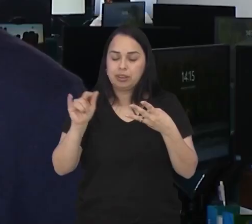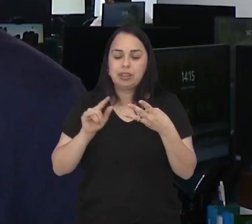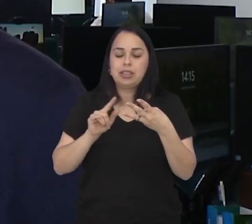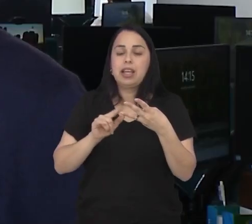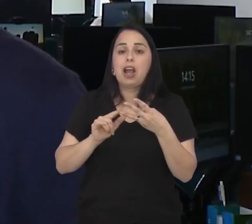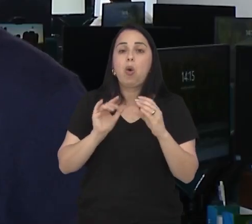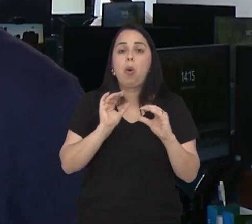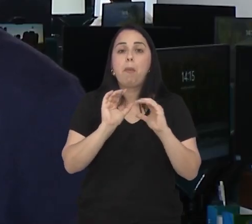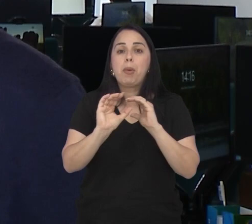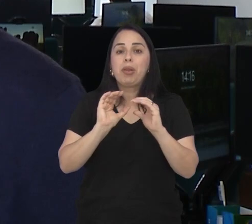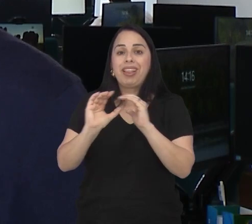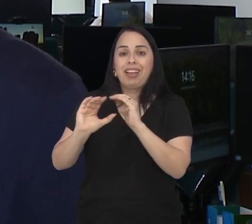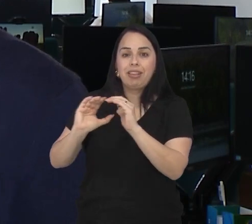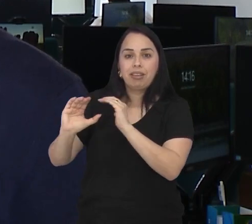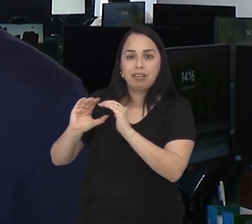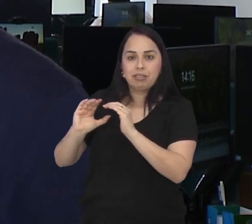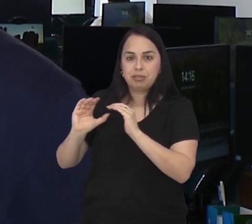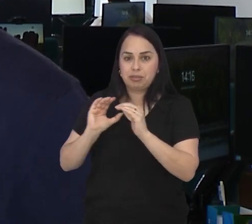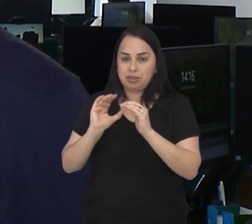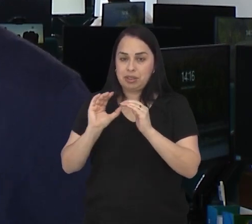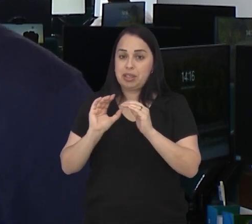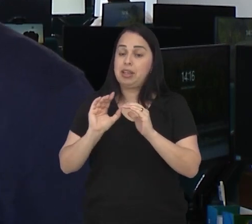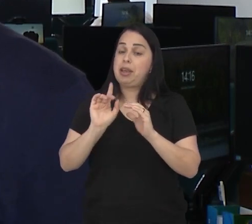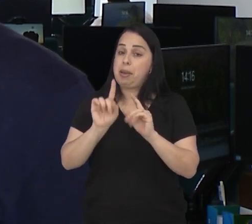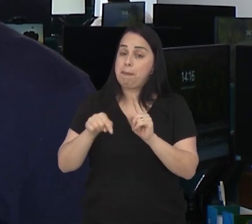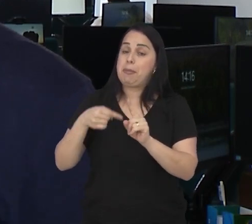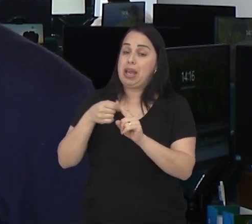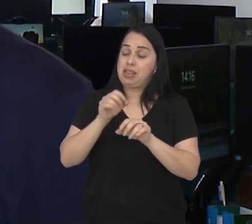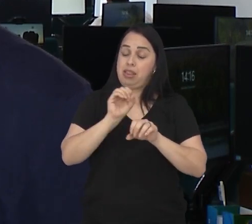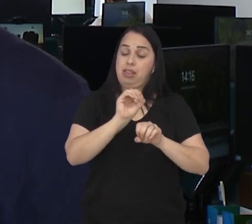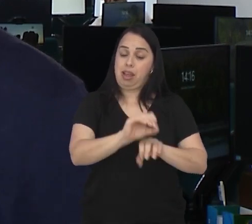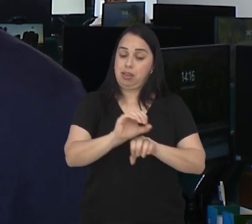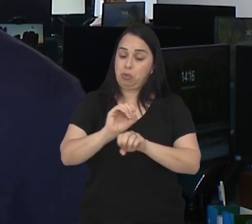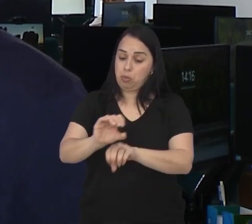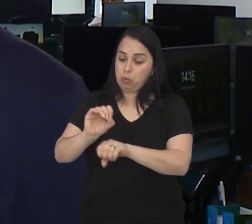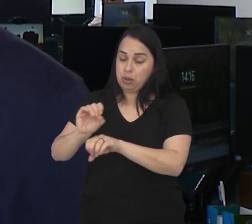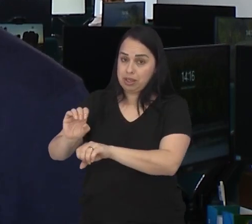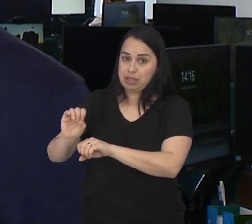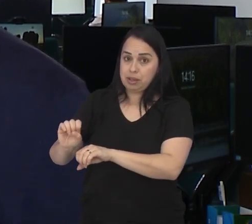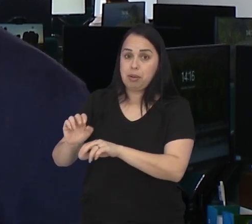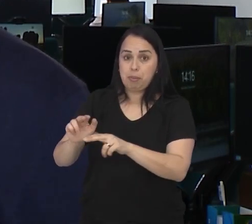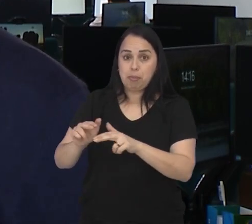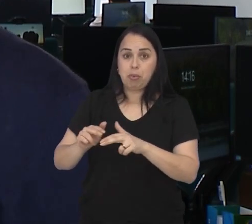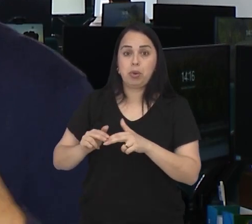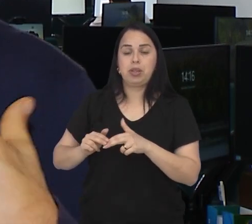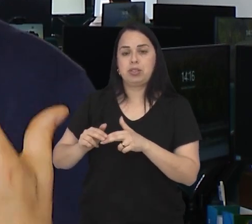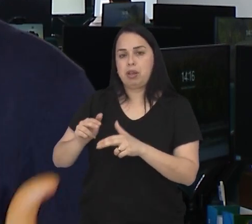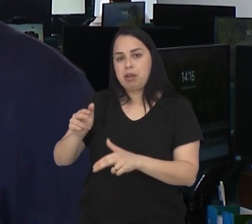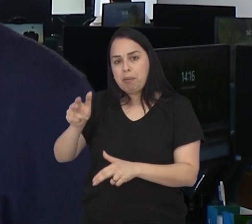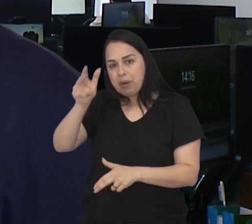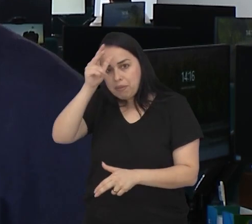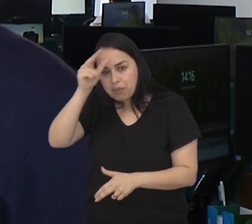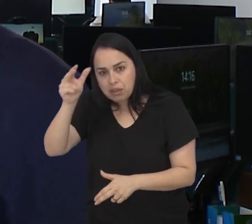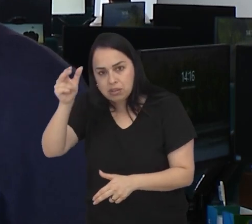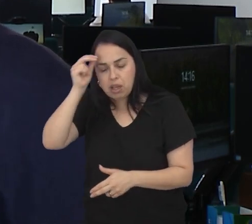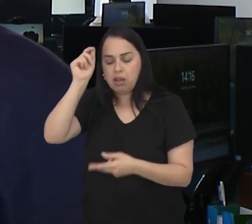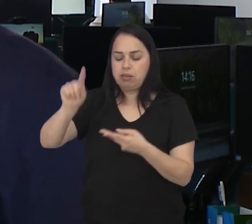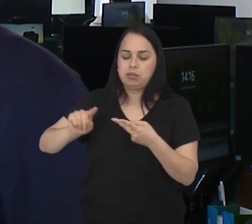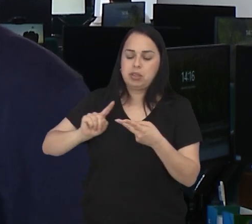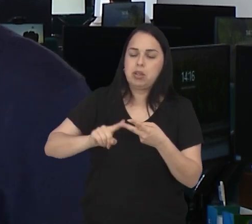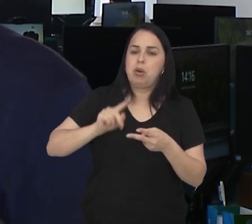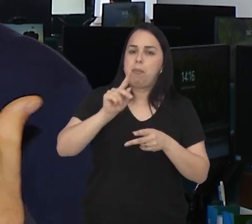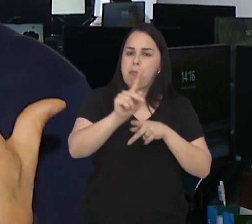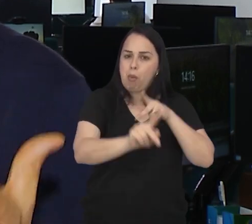funcionar, que é o da comunicação, e que vem junto com educação. Então, as autoridades envolvidas